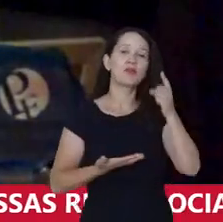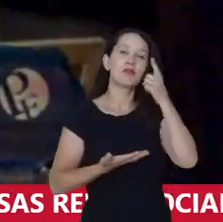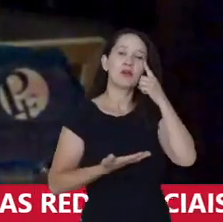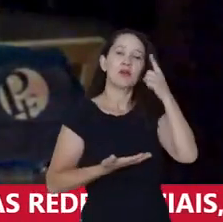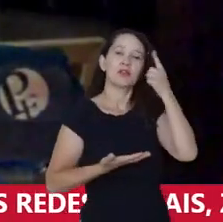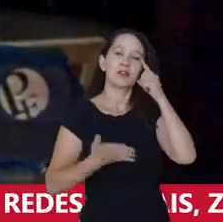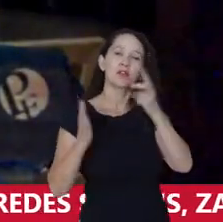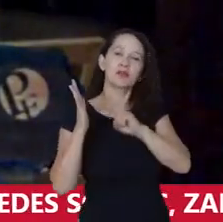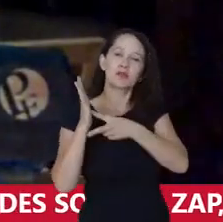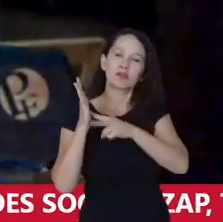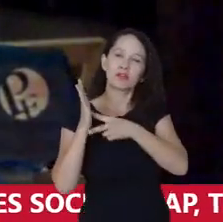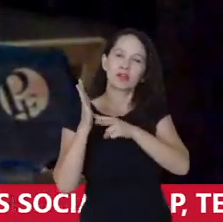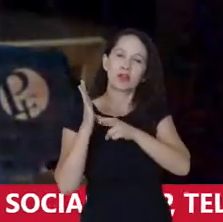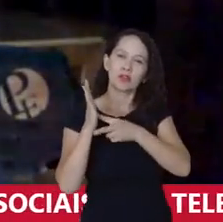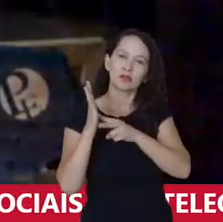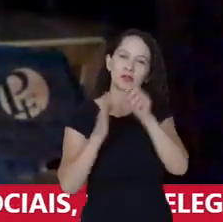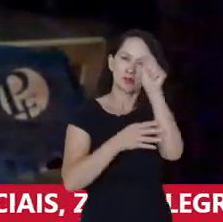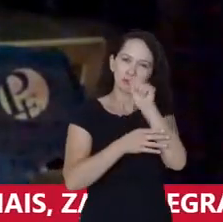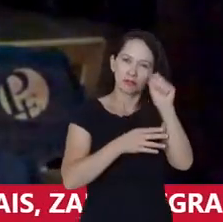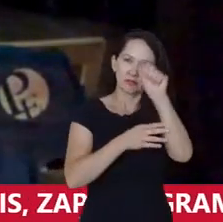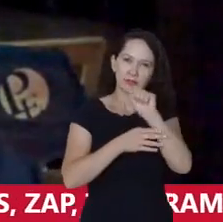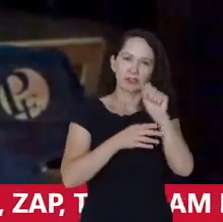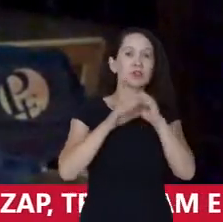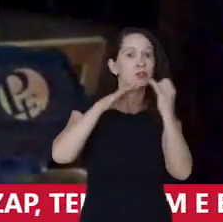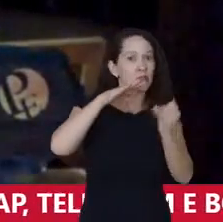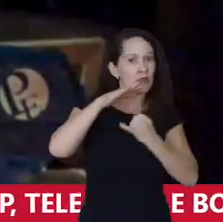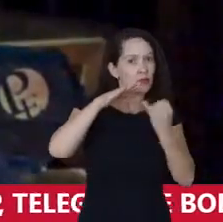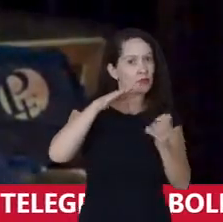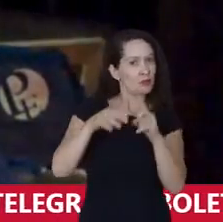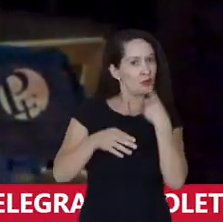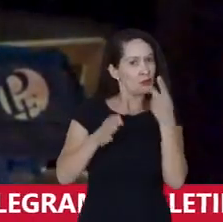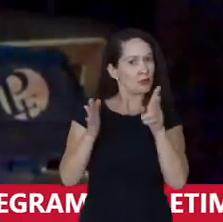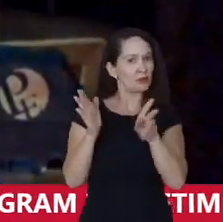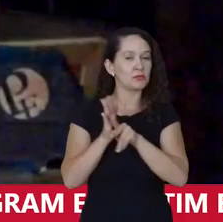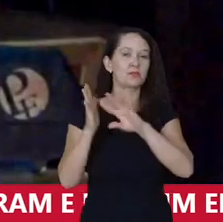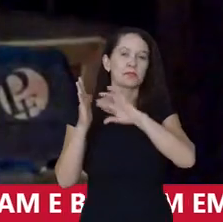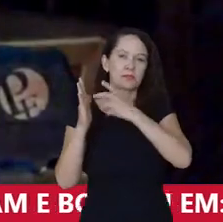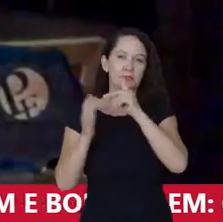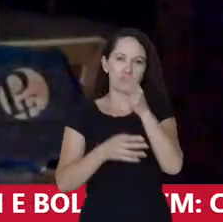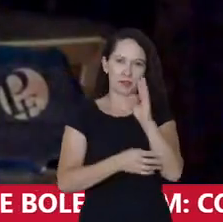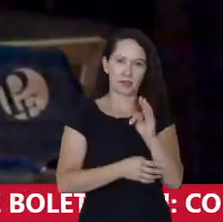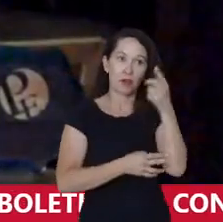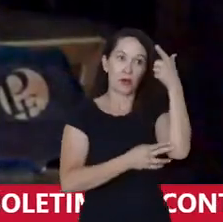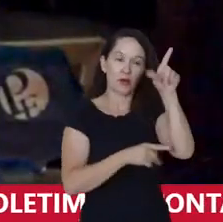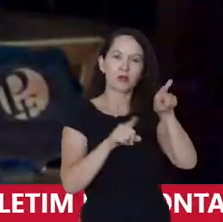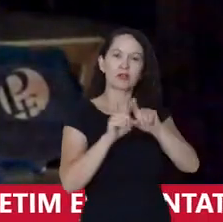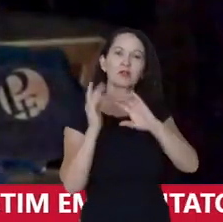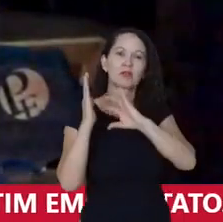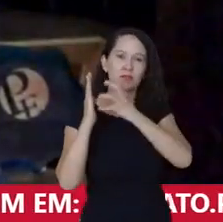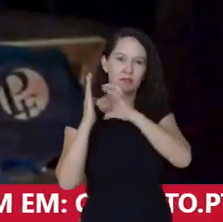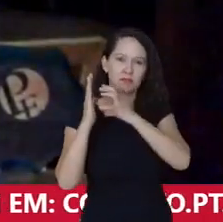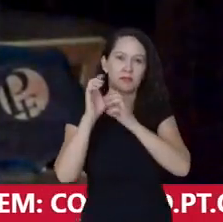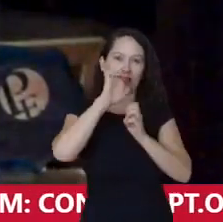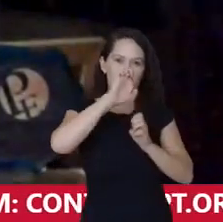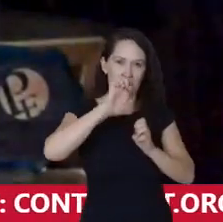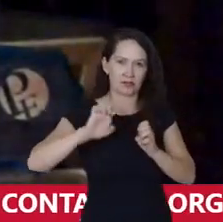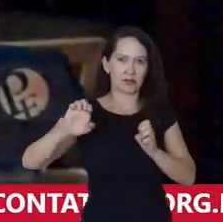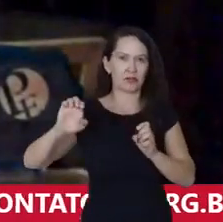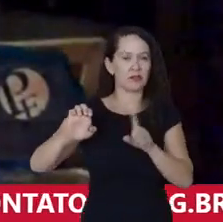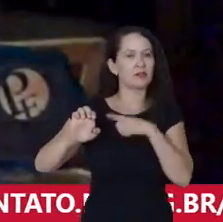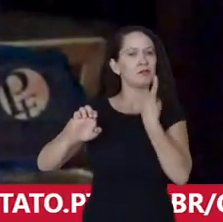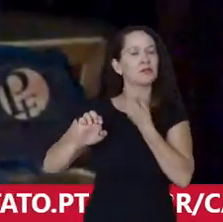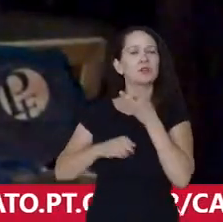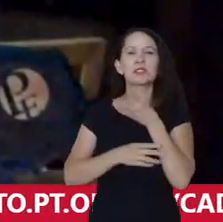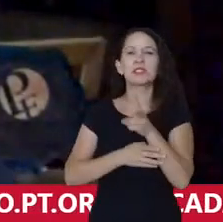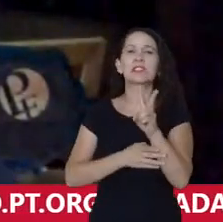de sindicatos, associações, entidades do nosso próprio partido, de outros partidos de esquerda. Né, nós